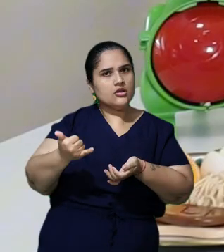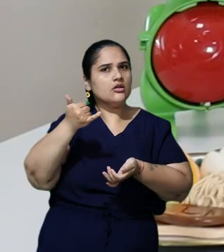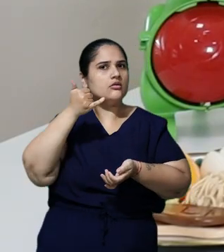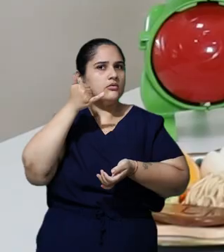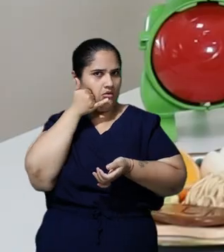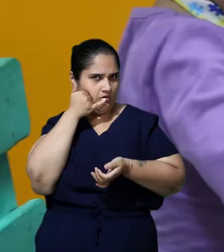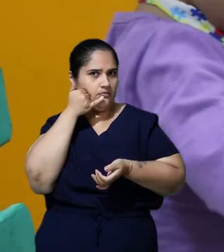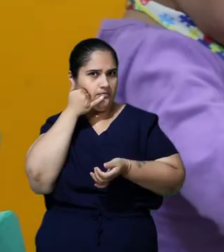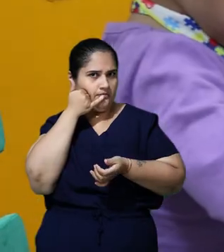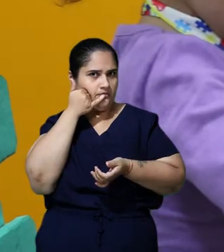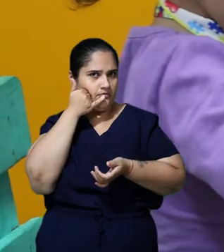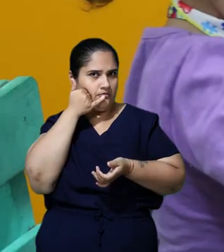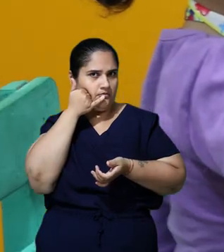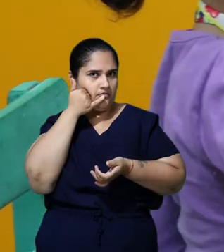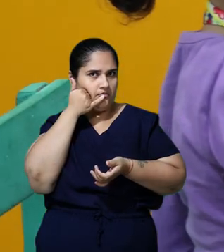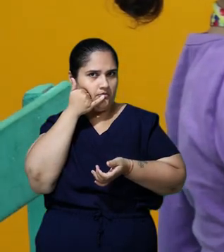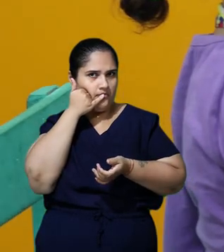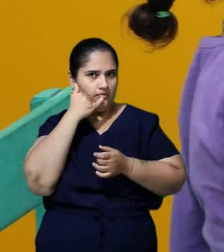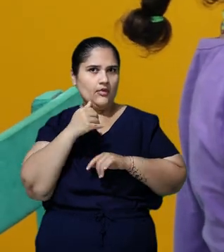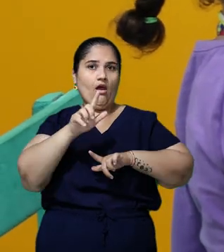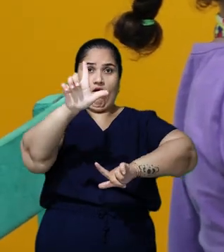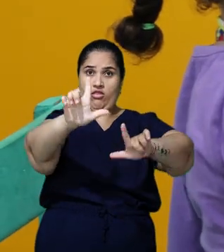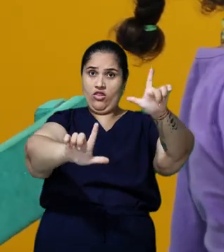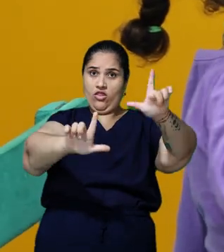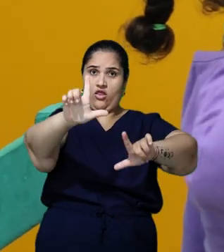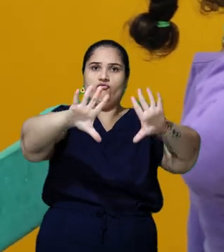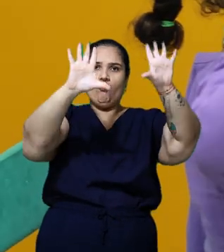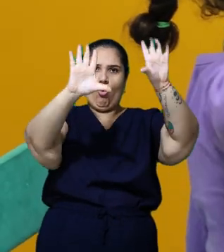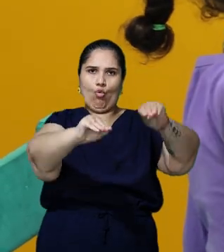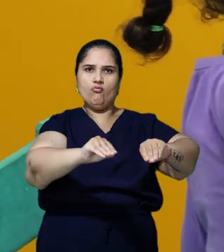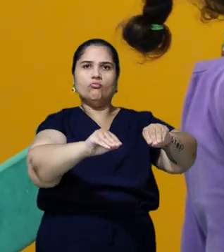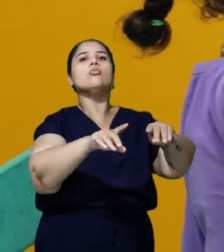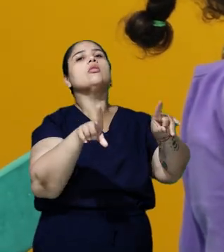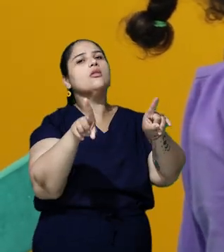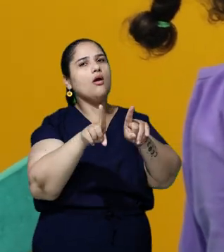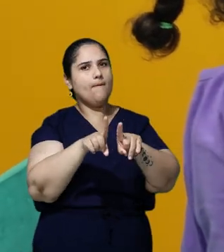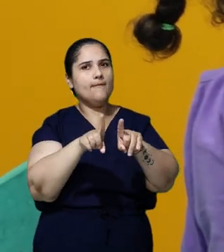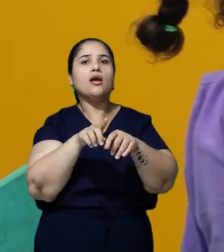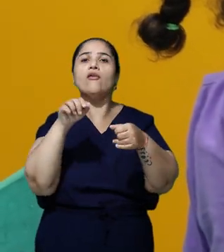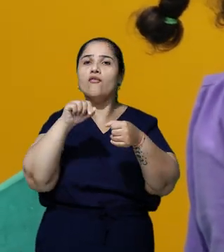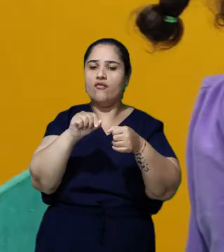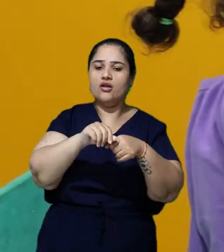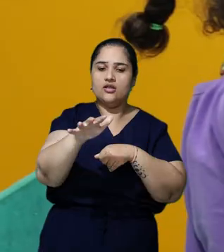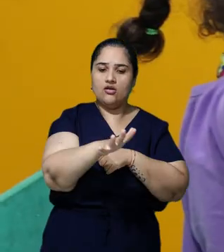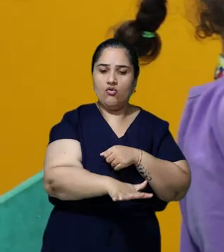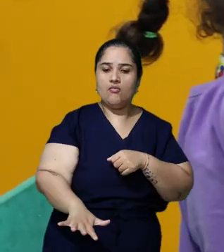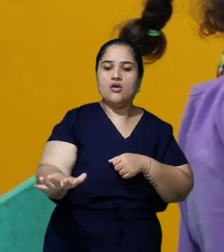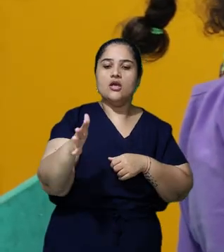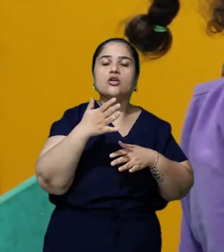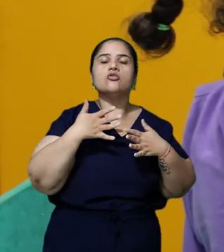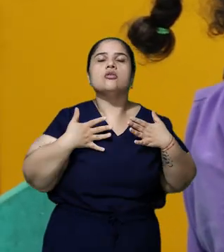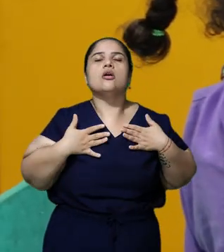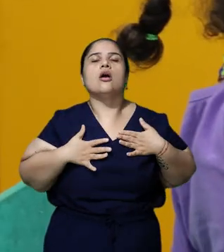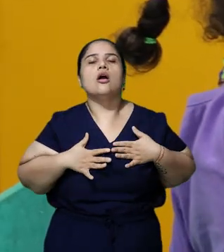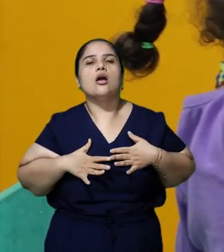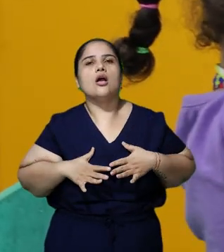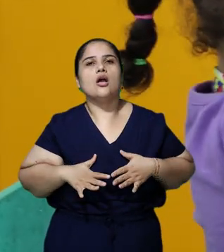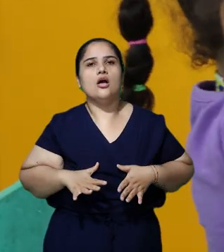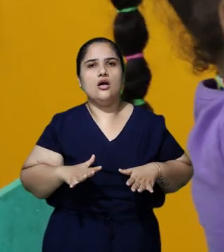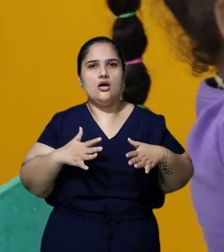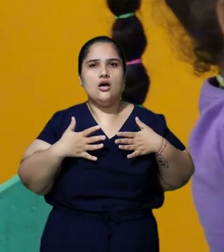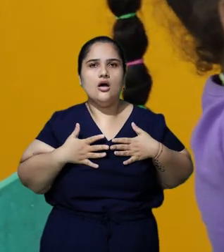retirada de desligar a televisão, fazer um ambiente calmo, tranquilo na hora